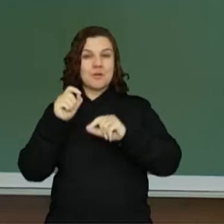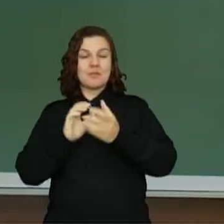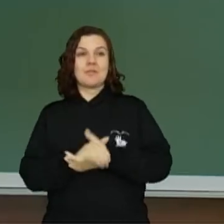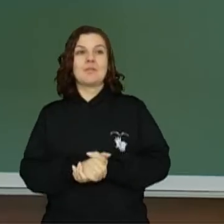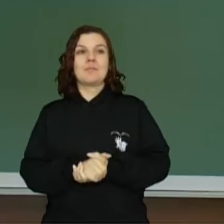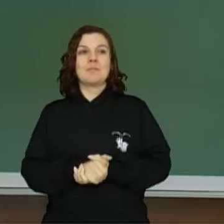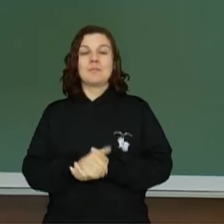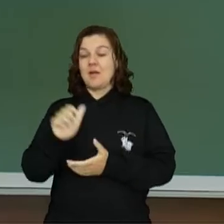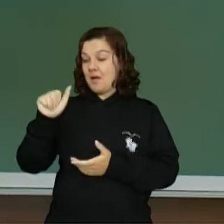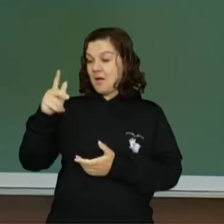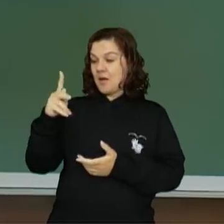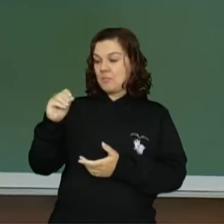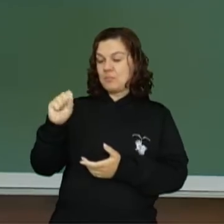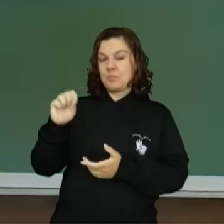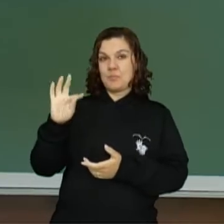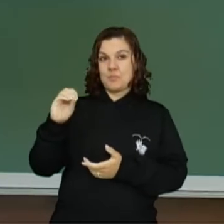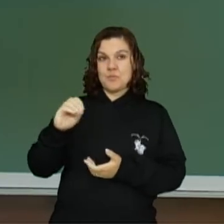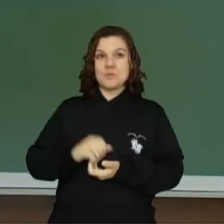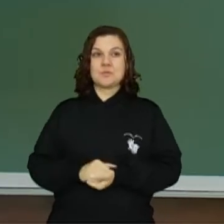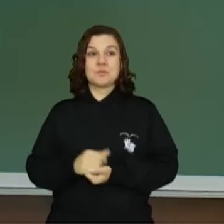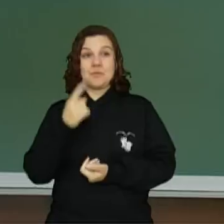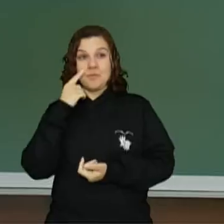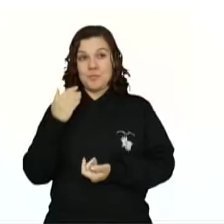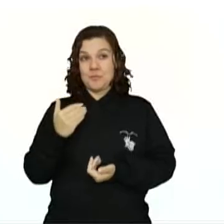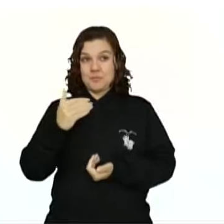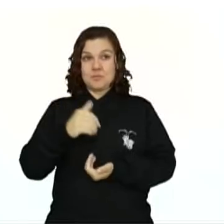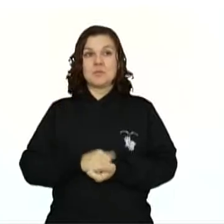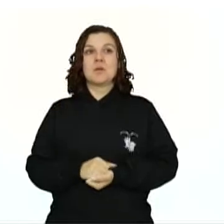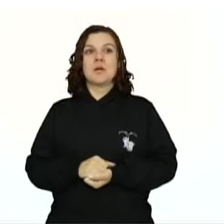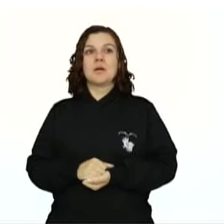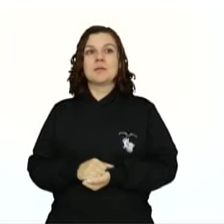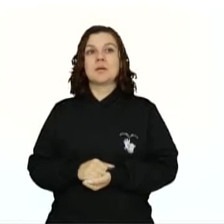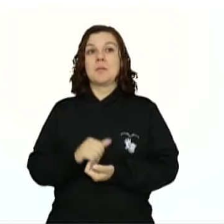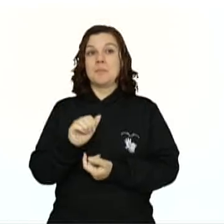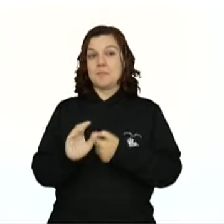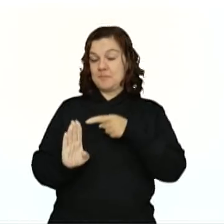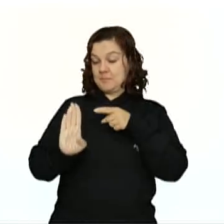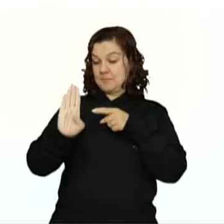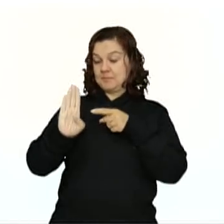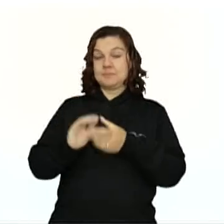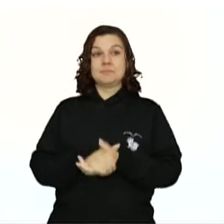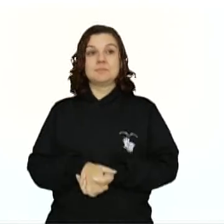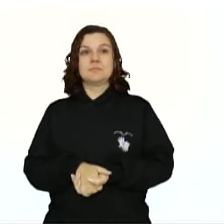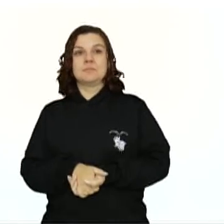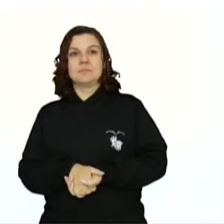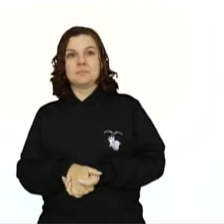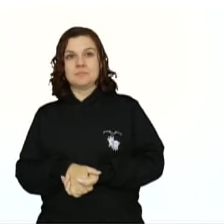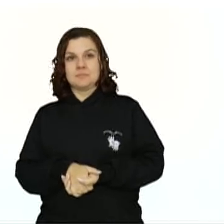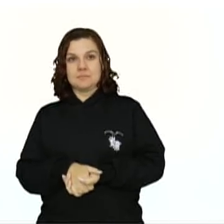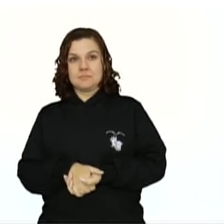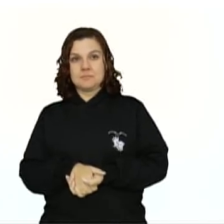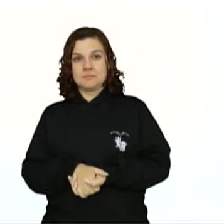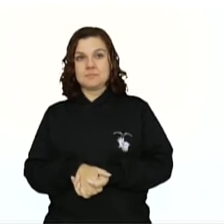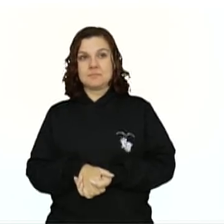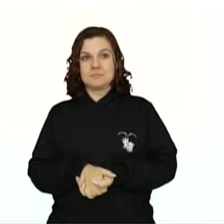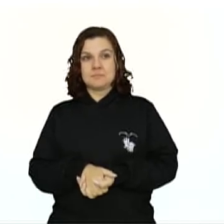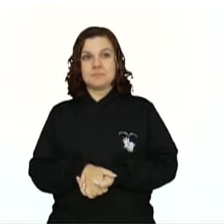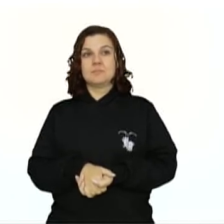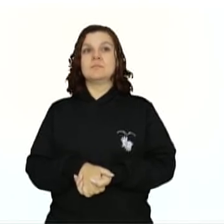mesmo? Aposto. E vamos continuar? Na letra B, que é